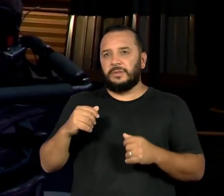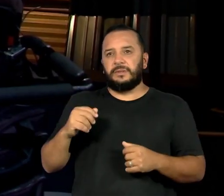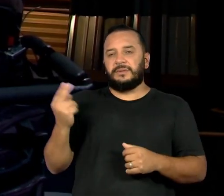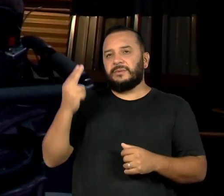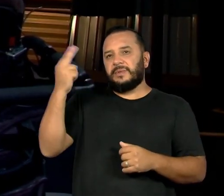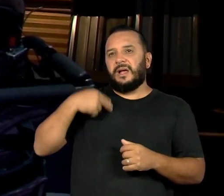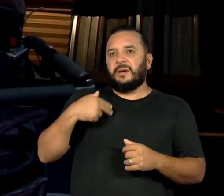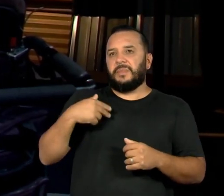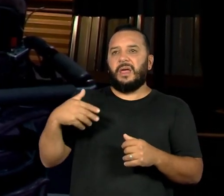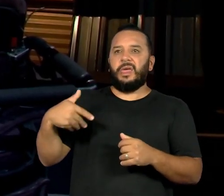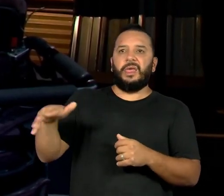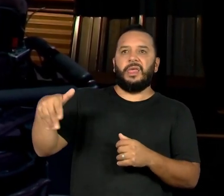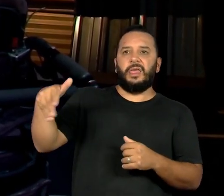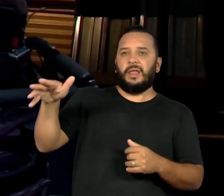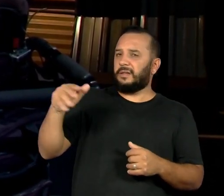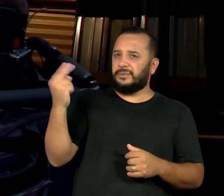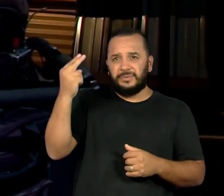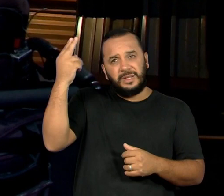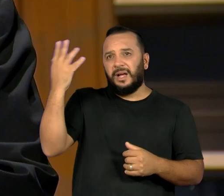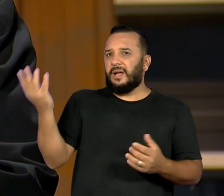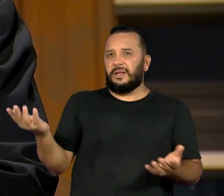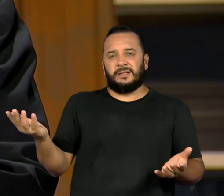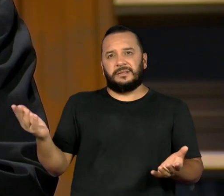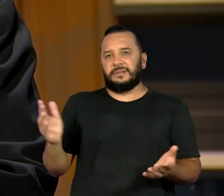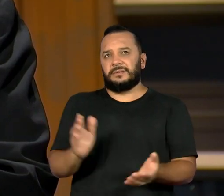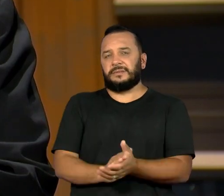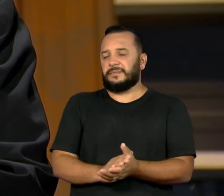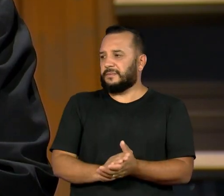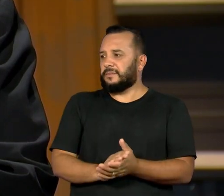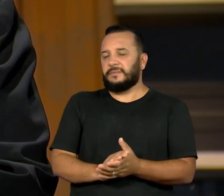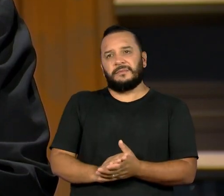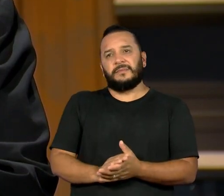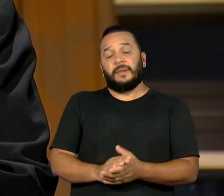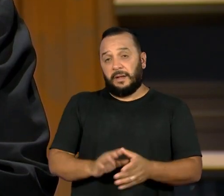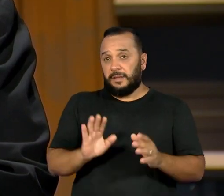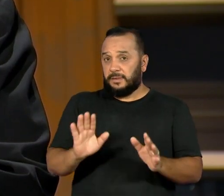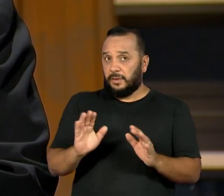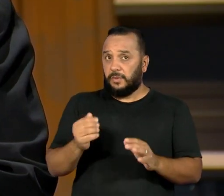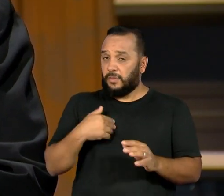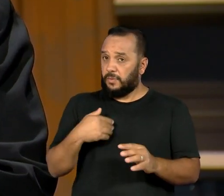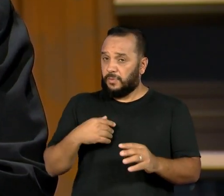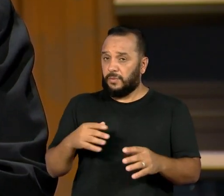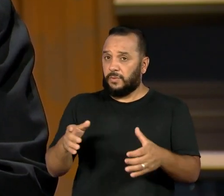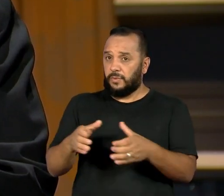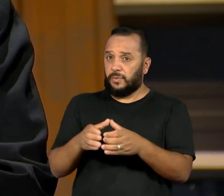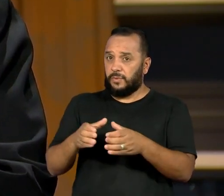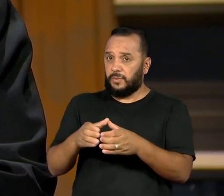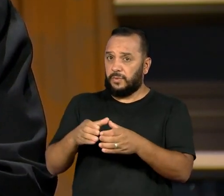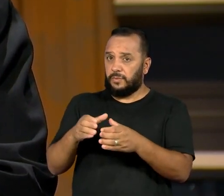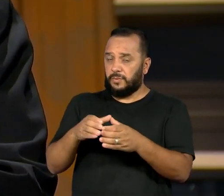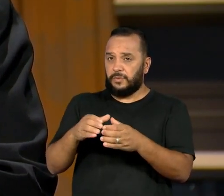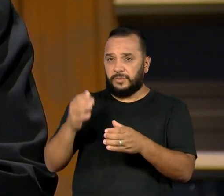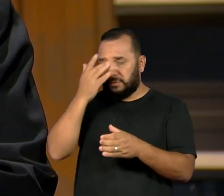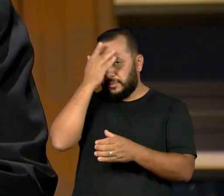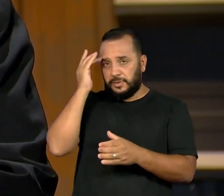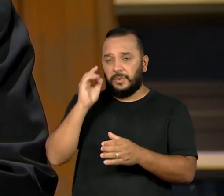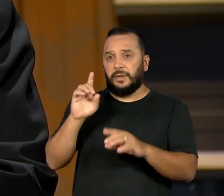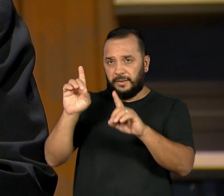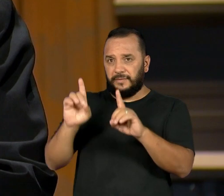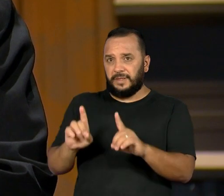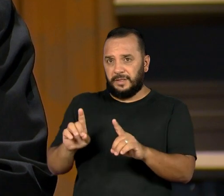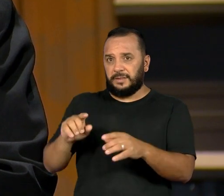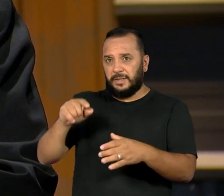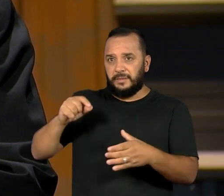um caos. Então, eu acho que esse segmento da população vem tendo um papel